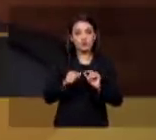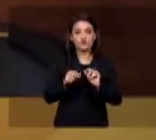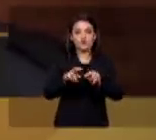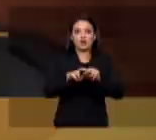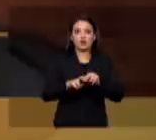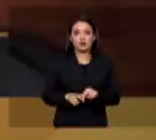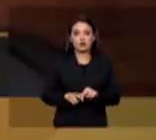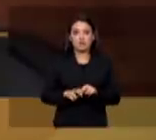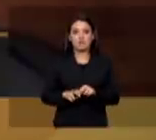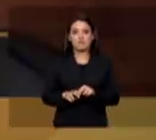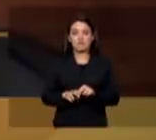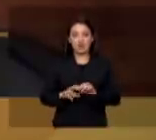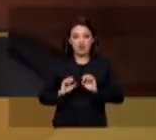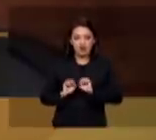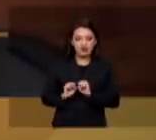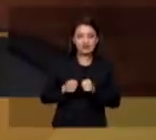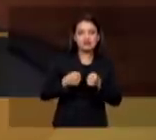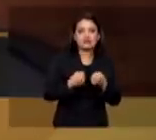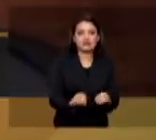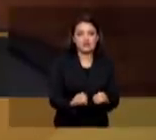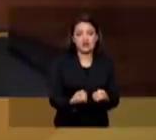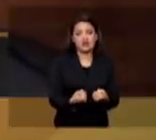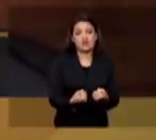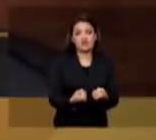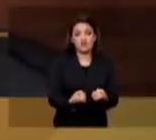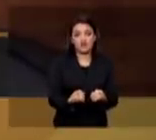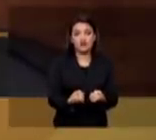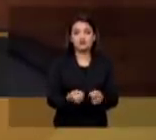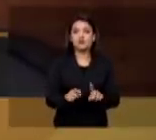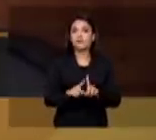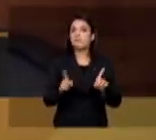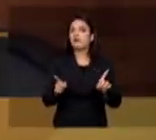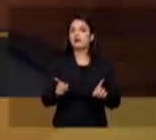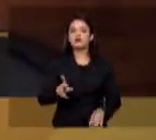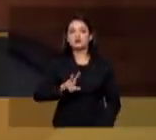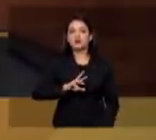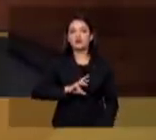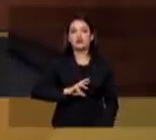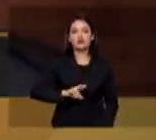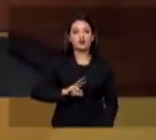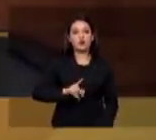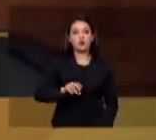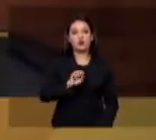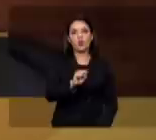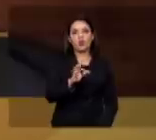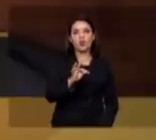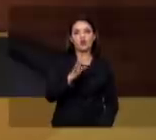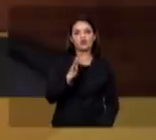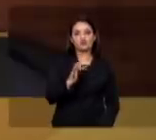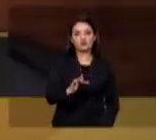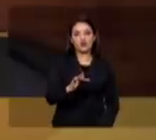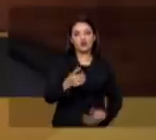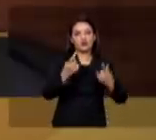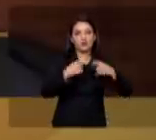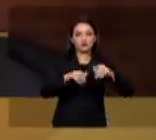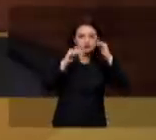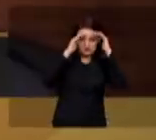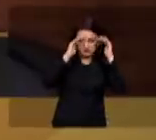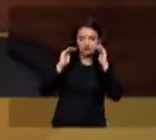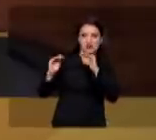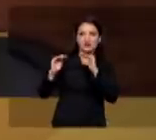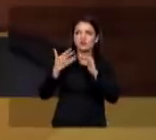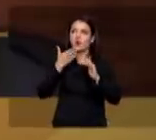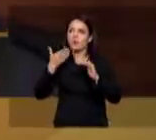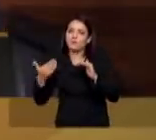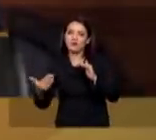defesa técnica do ora impetrante, mas que não condiciona o Supremo Tribunal Federal no exercício da